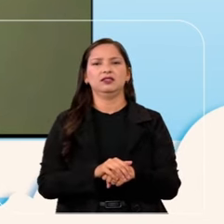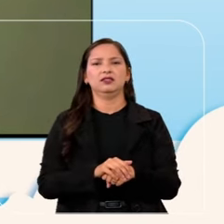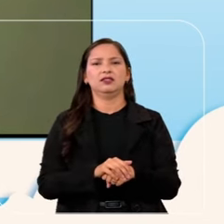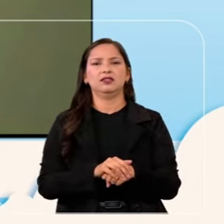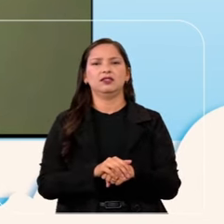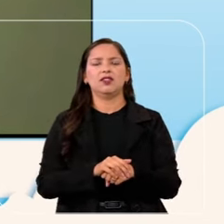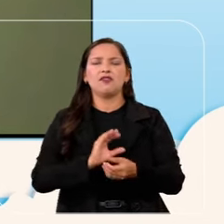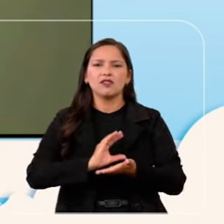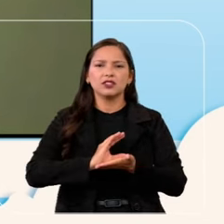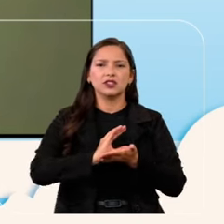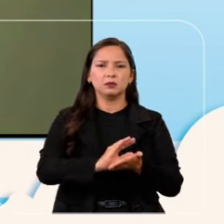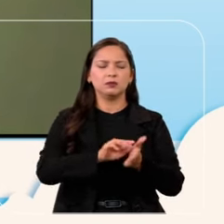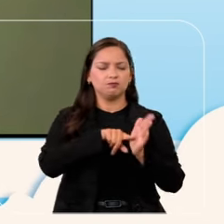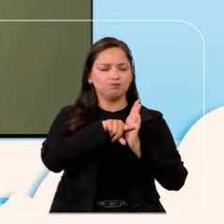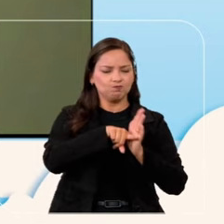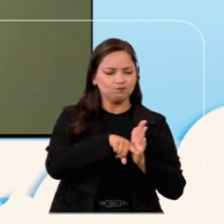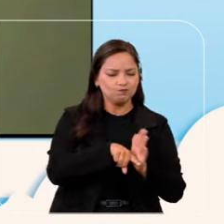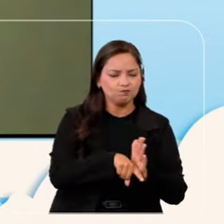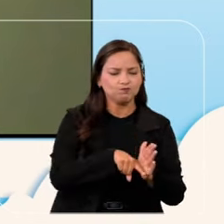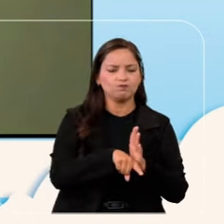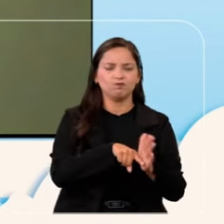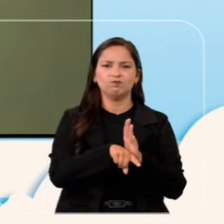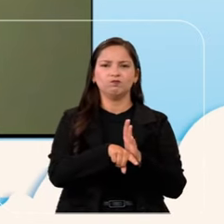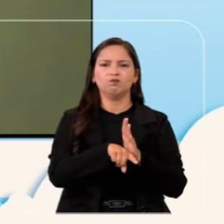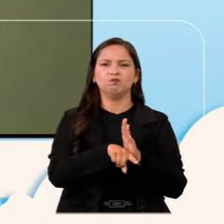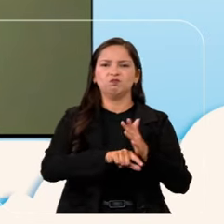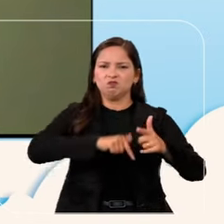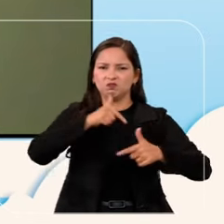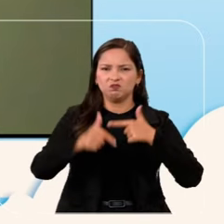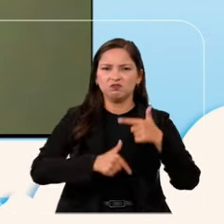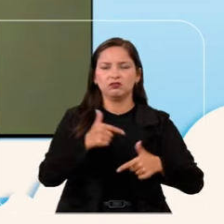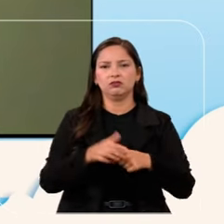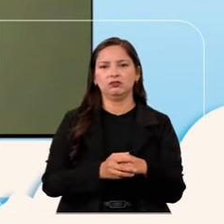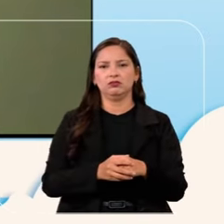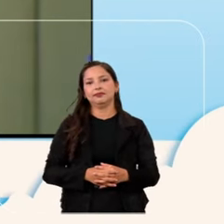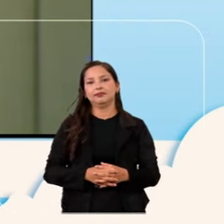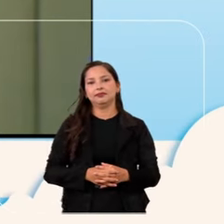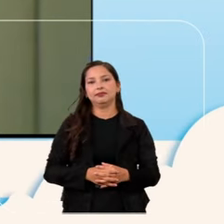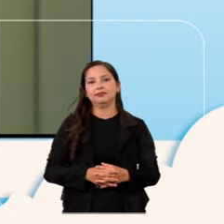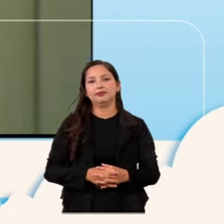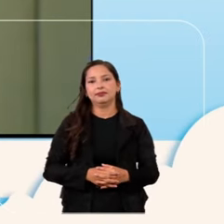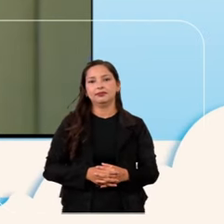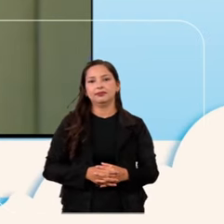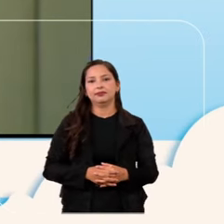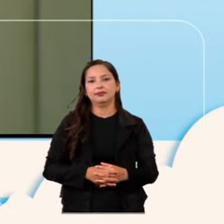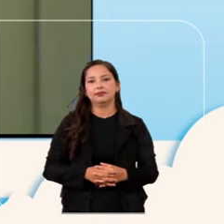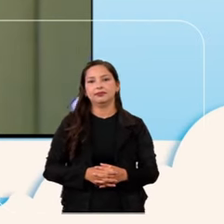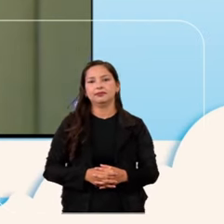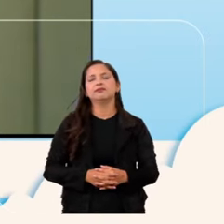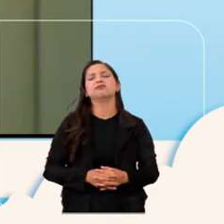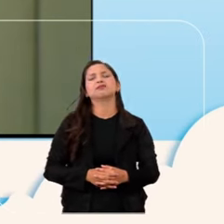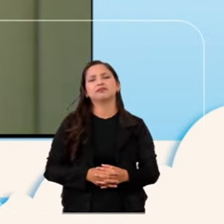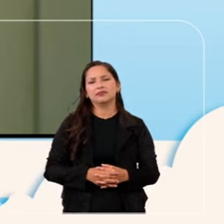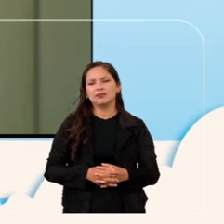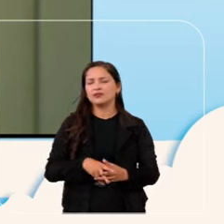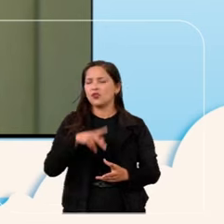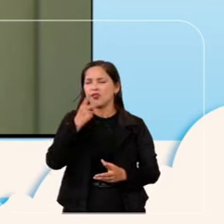produtividade para que se possa produzir cada vez mais com menos recursos naturais Há 32 anos,